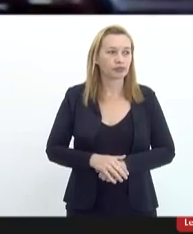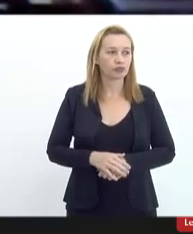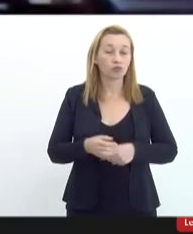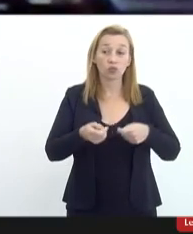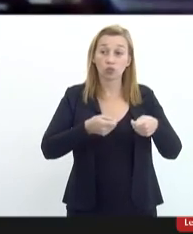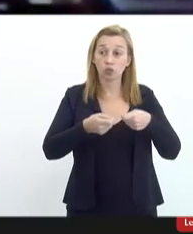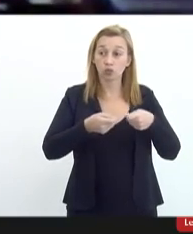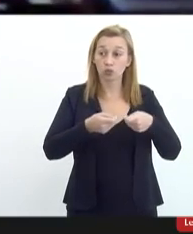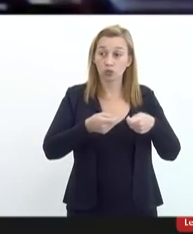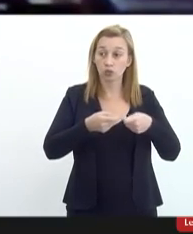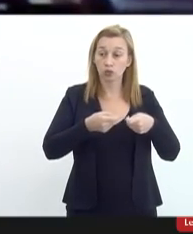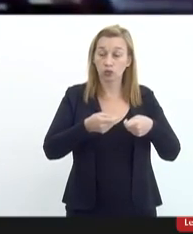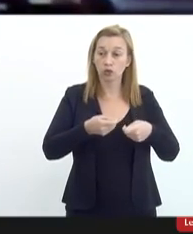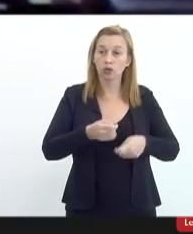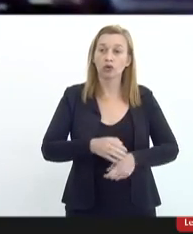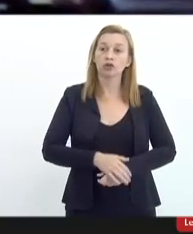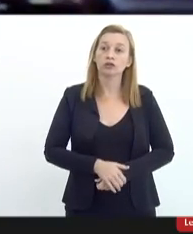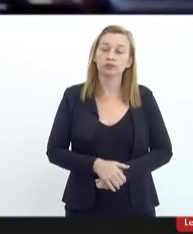domínio